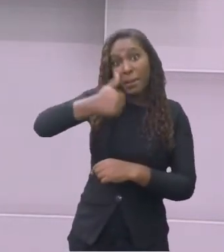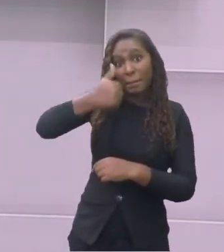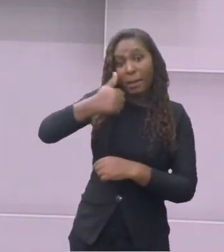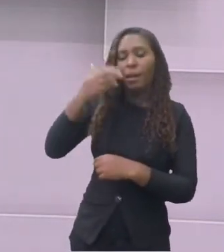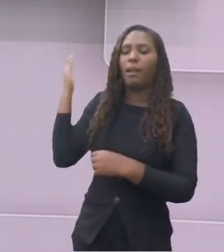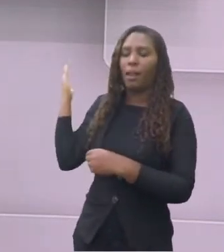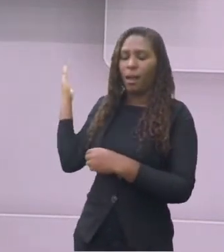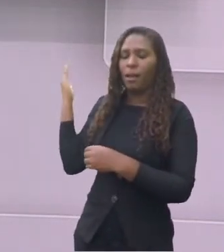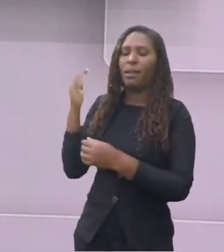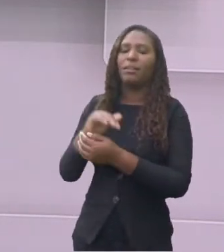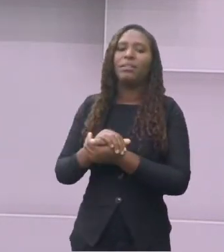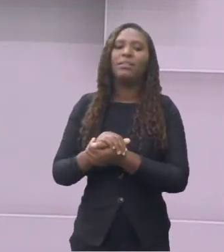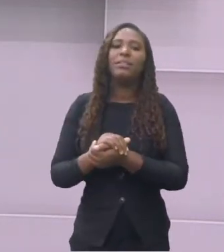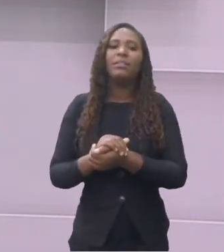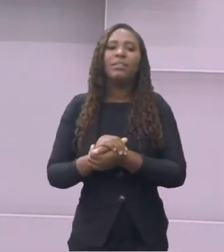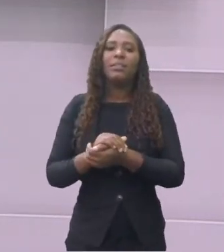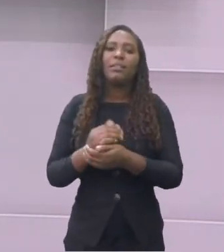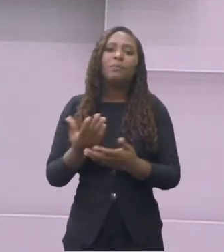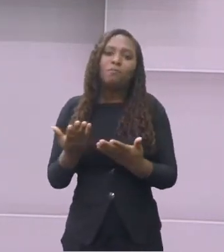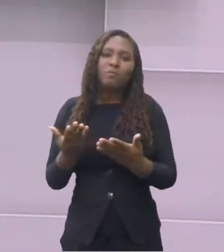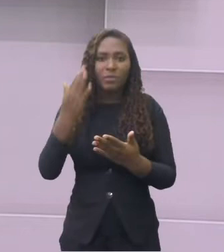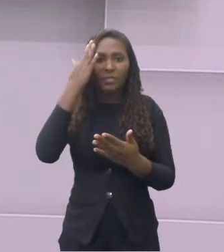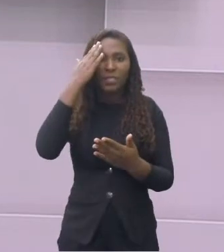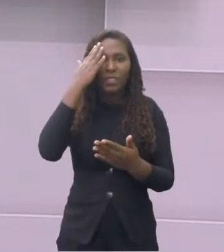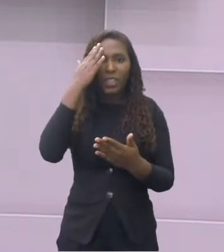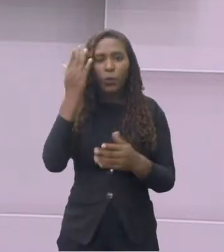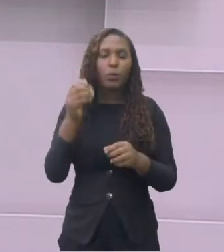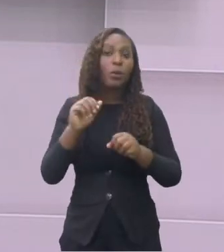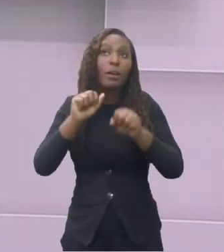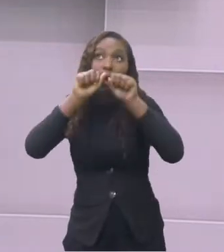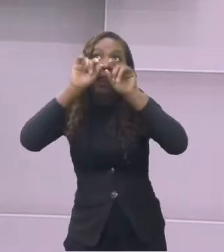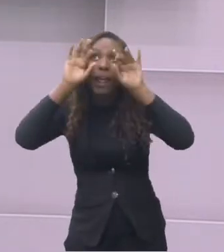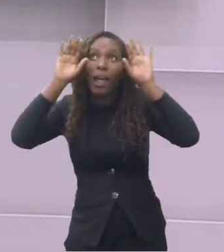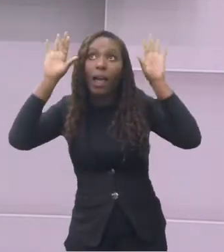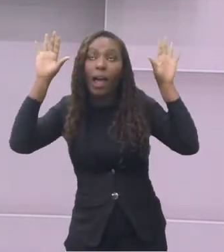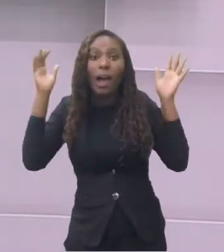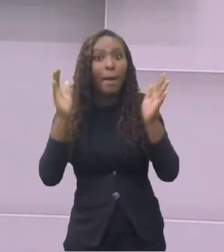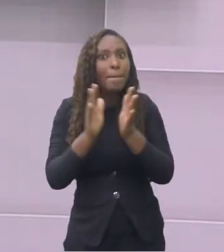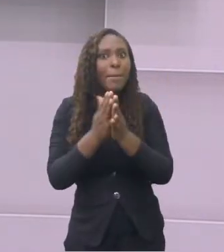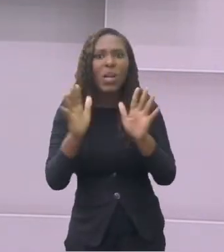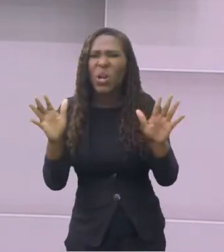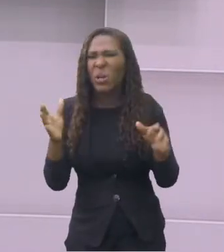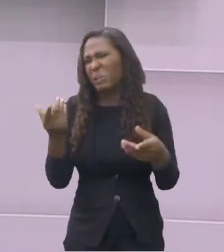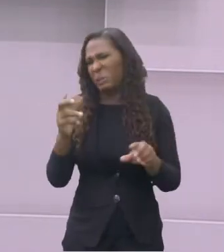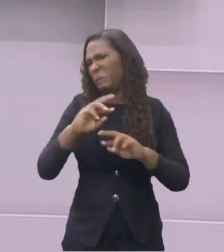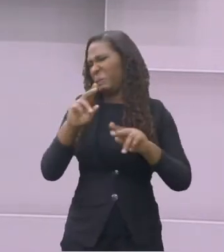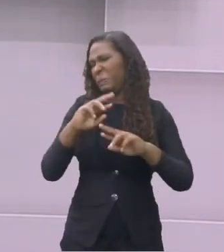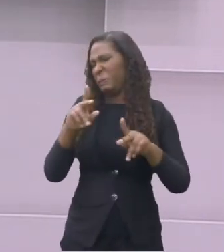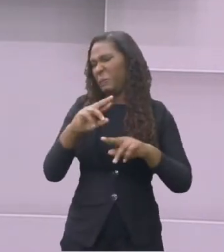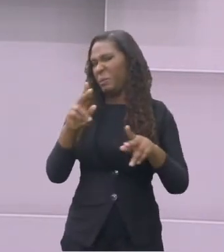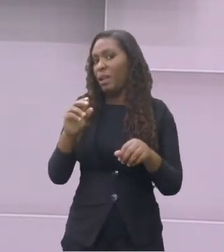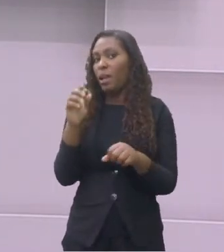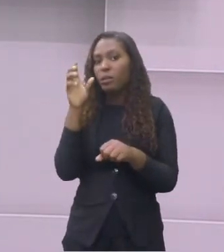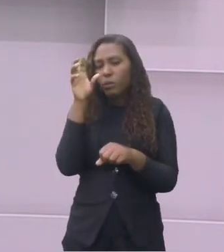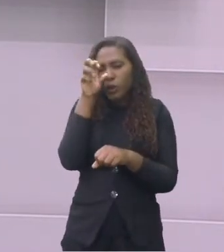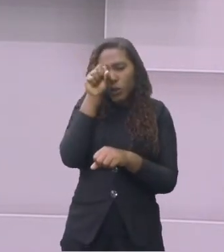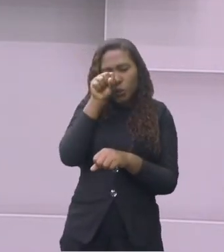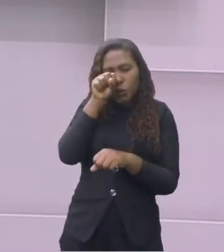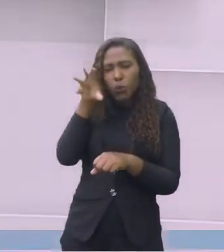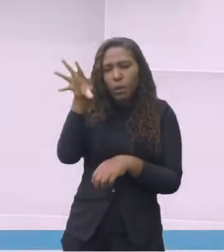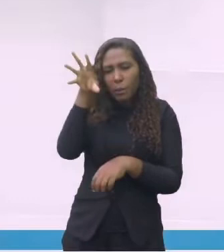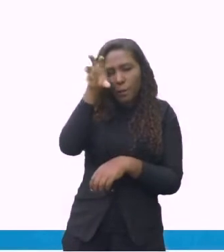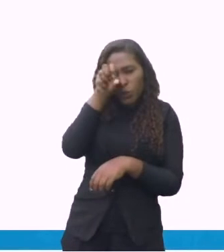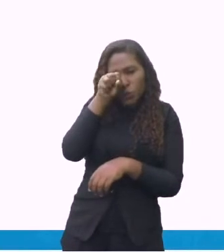elas são menos cristalinas. Beleza? Vamos aí ver se você acertou